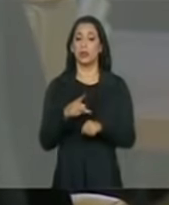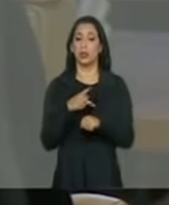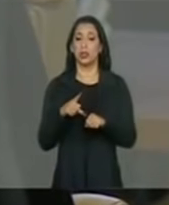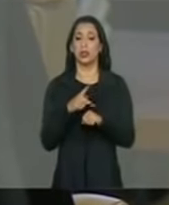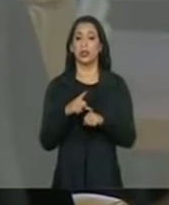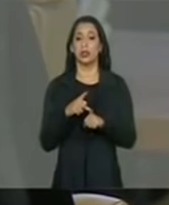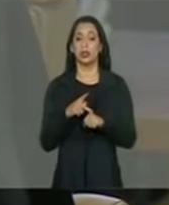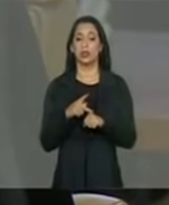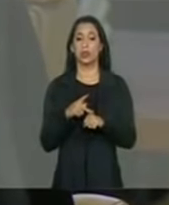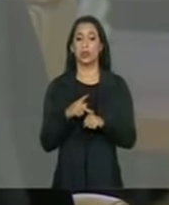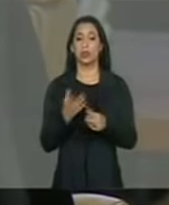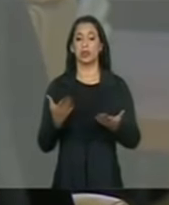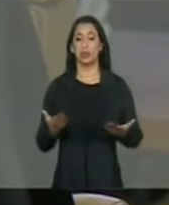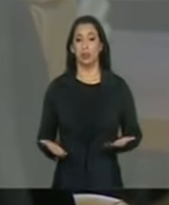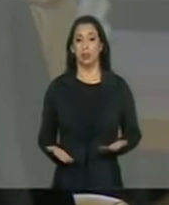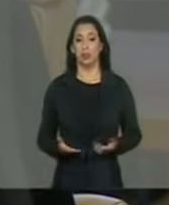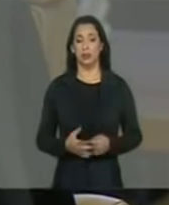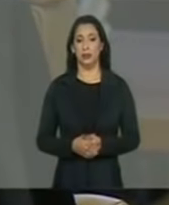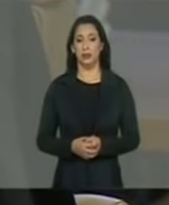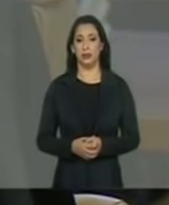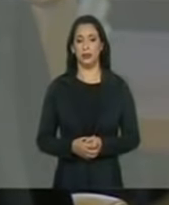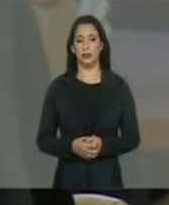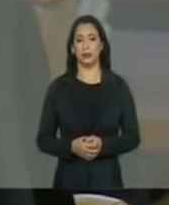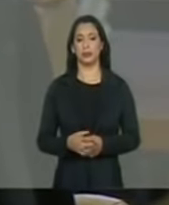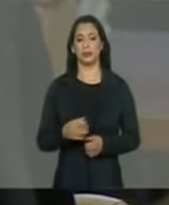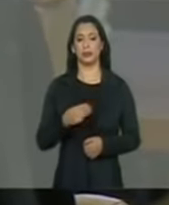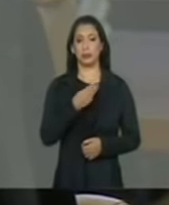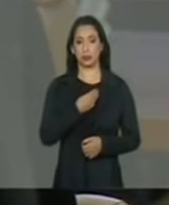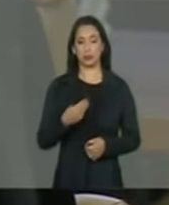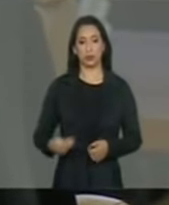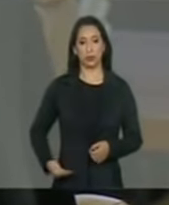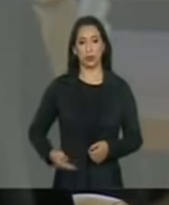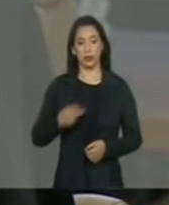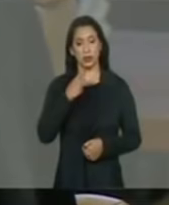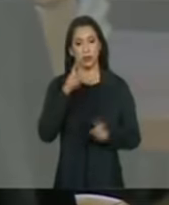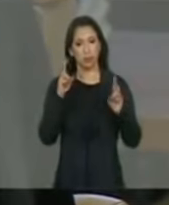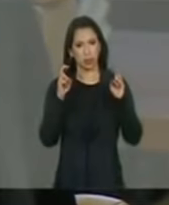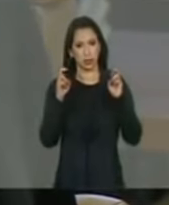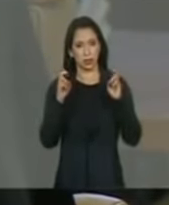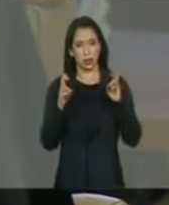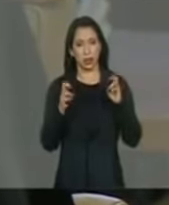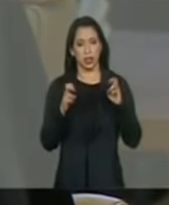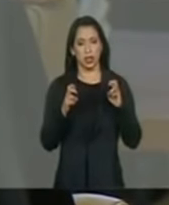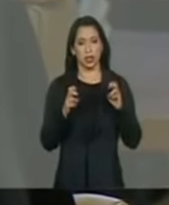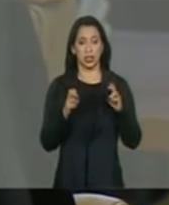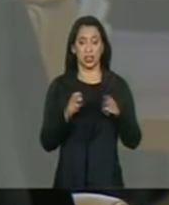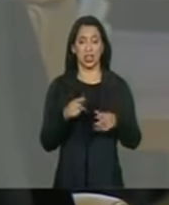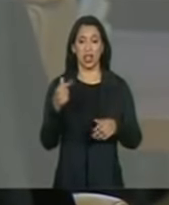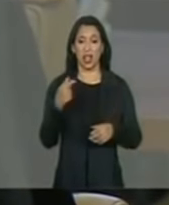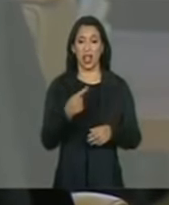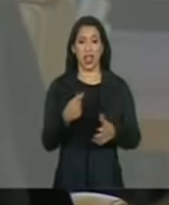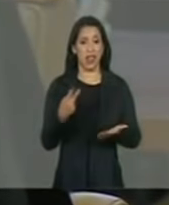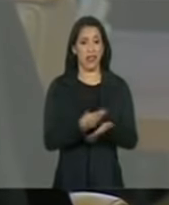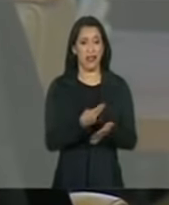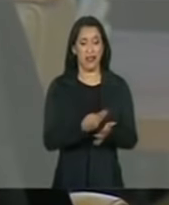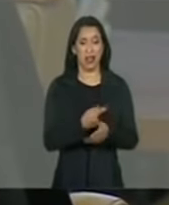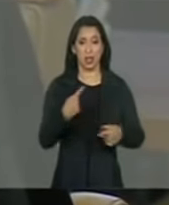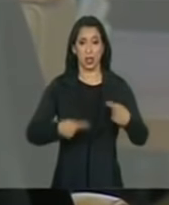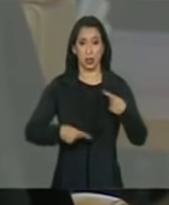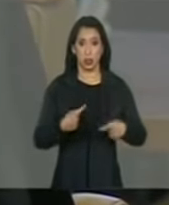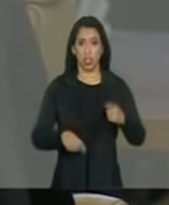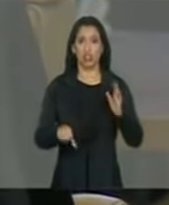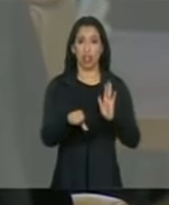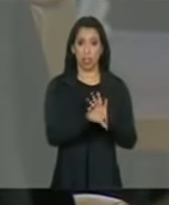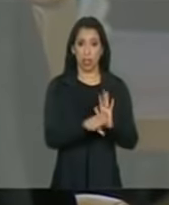se diz saudoso ministro aliomar baleiro esse é apenas o delinqüente da política será tratado como tal